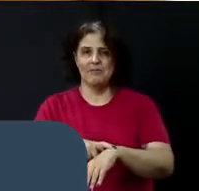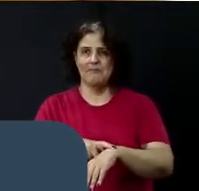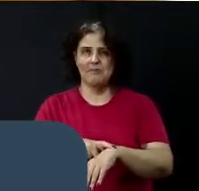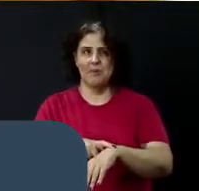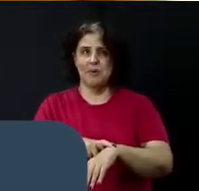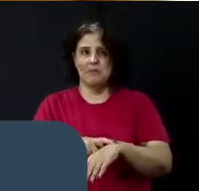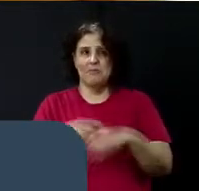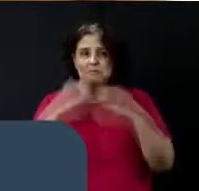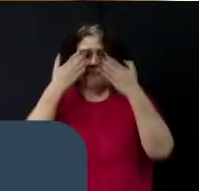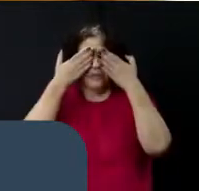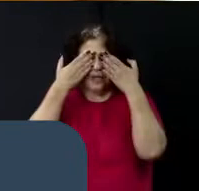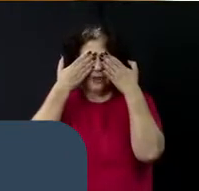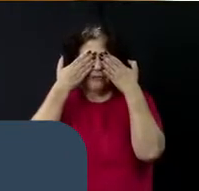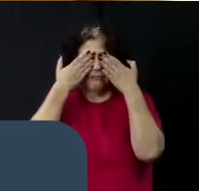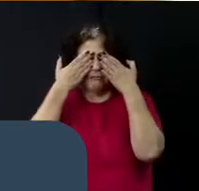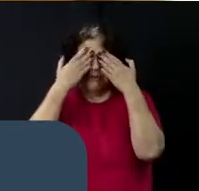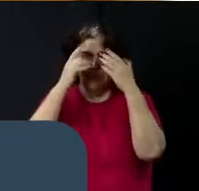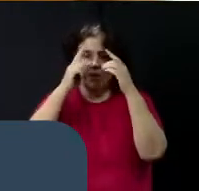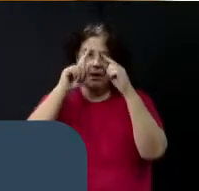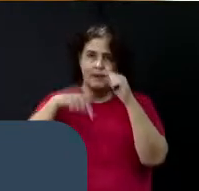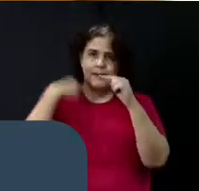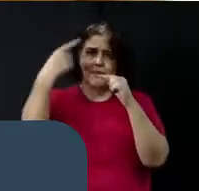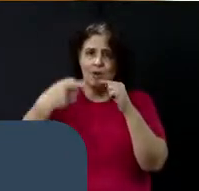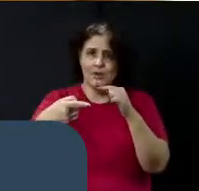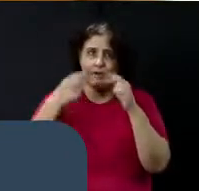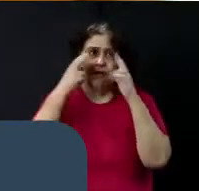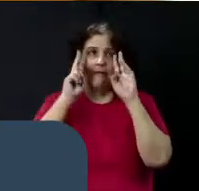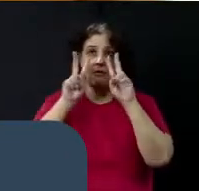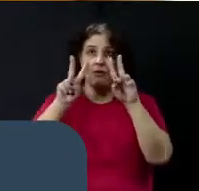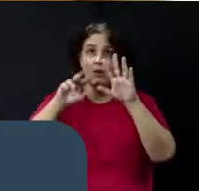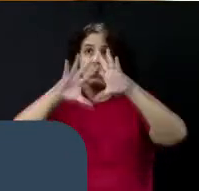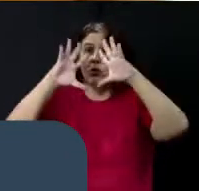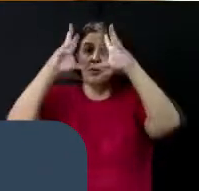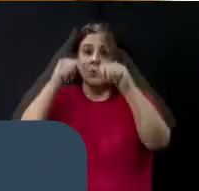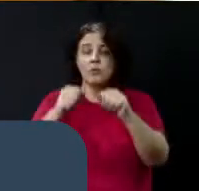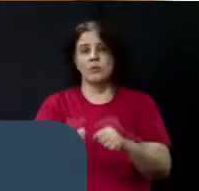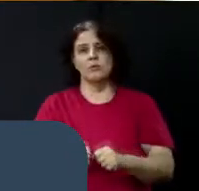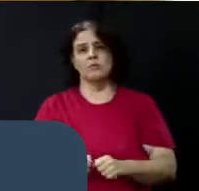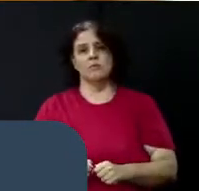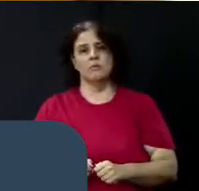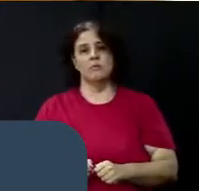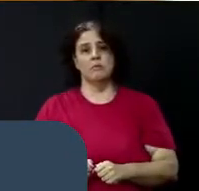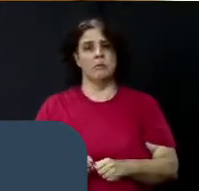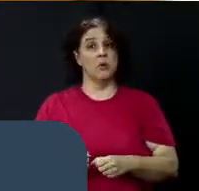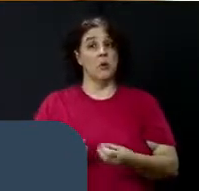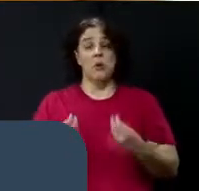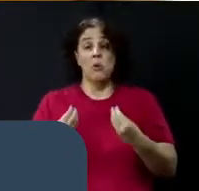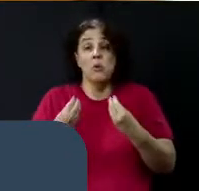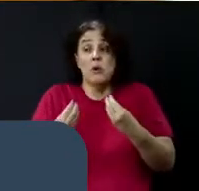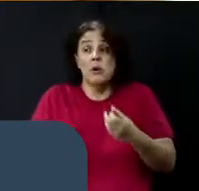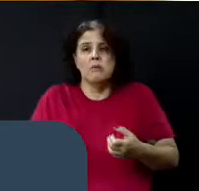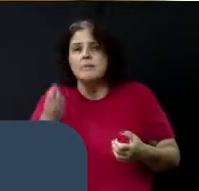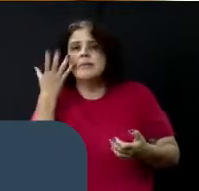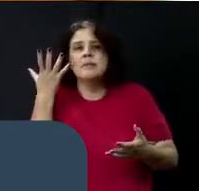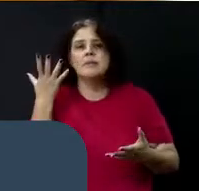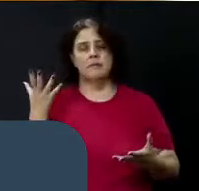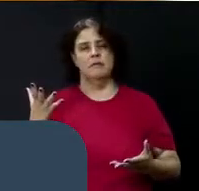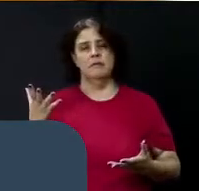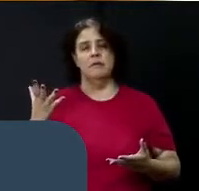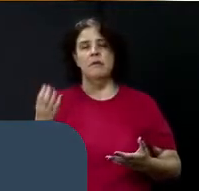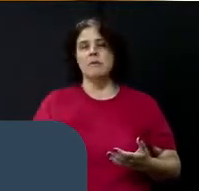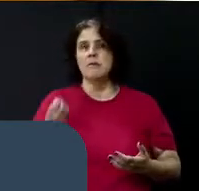tudo. Como pode isso? O que interferiu? O que produziu este avanço